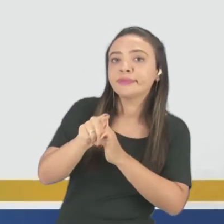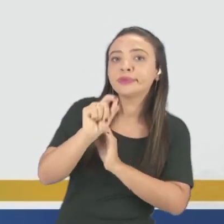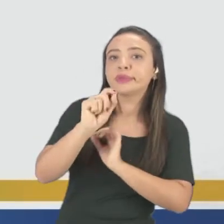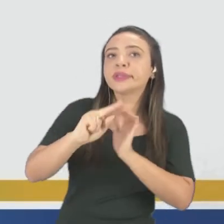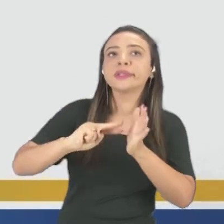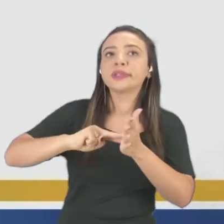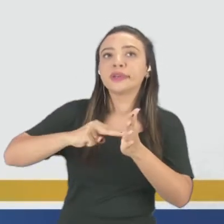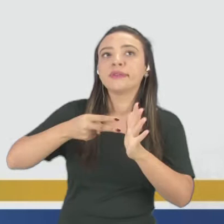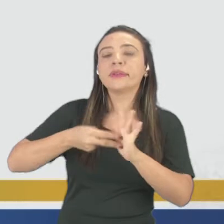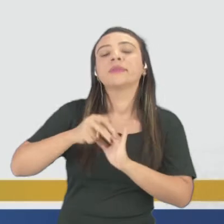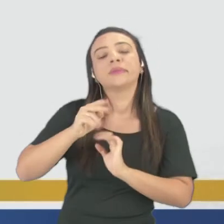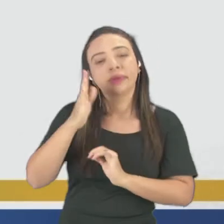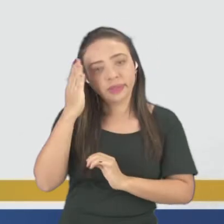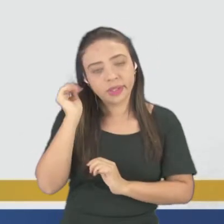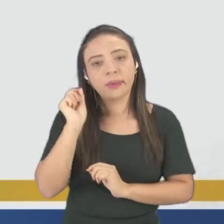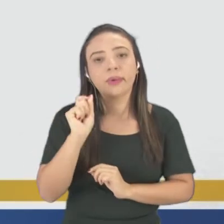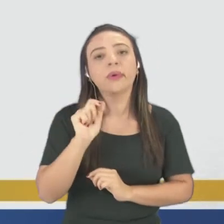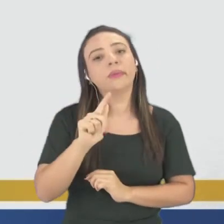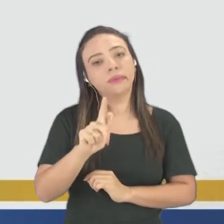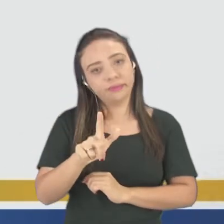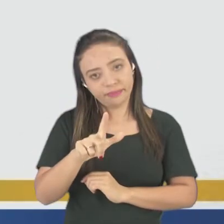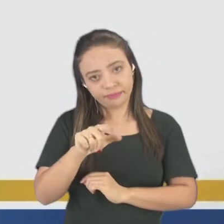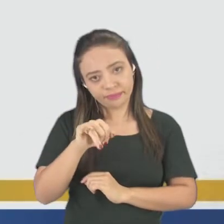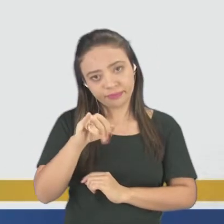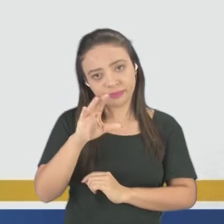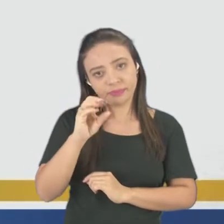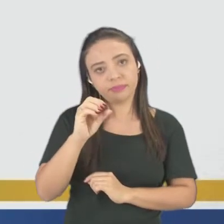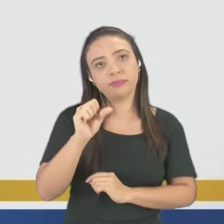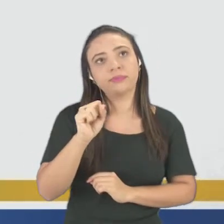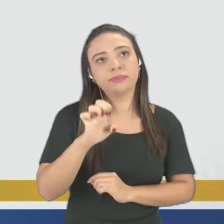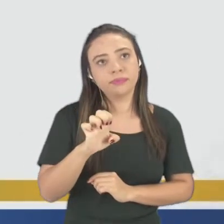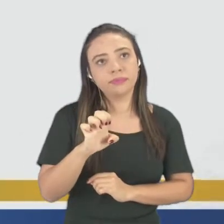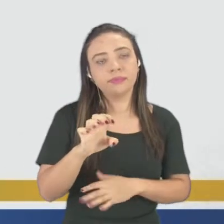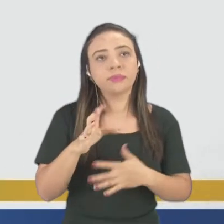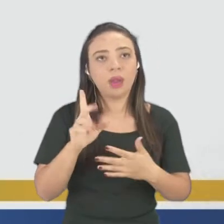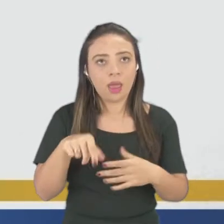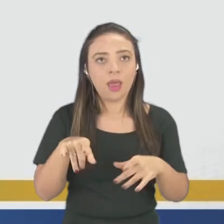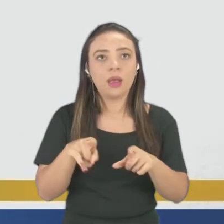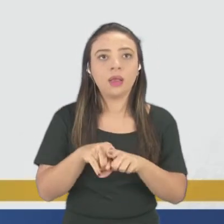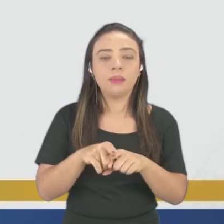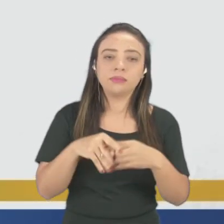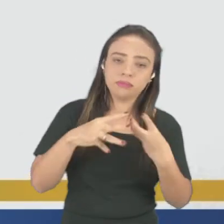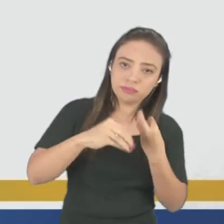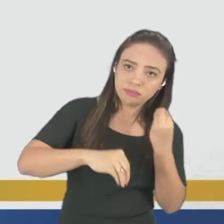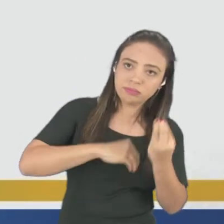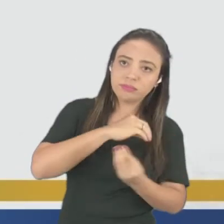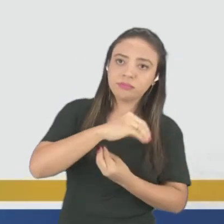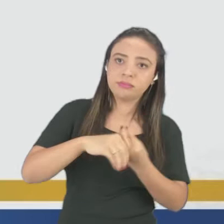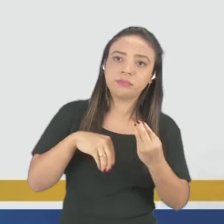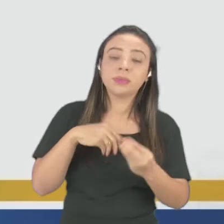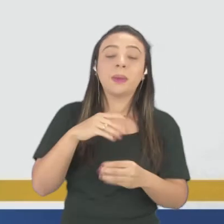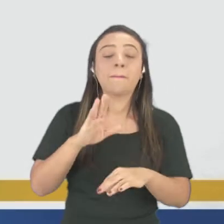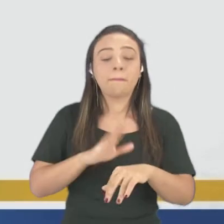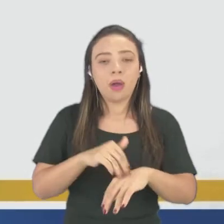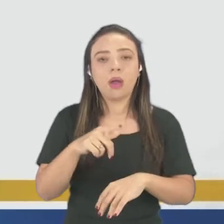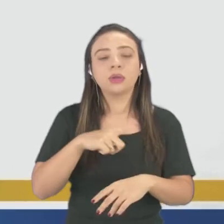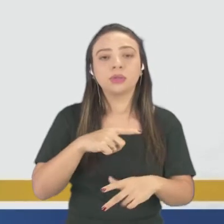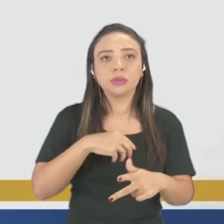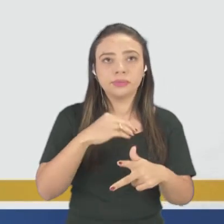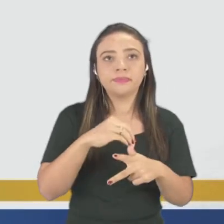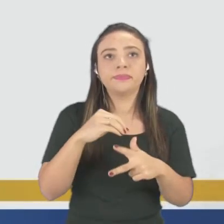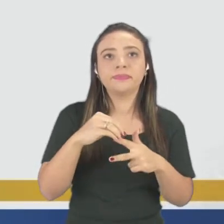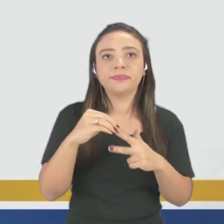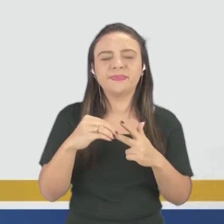do que se trata você já sabe que a glicose uma das funções orgânicas mistas mais cobradas aí